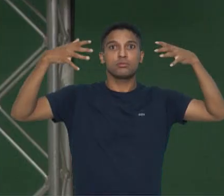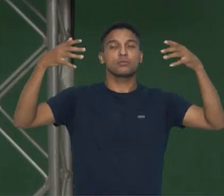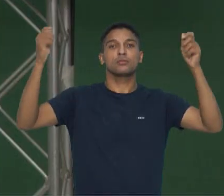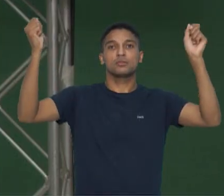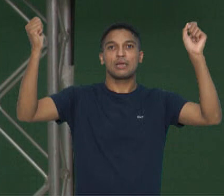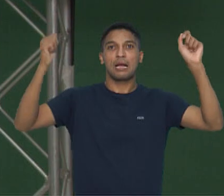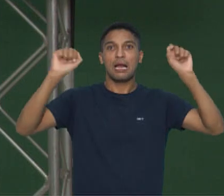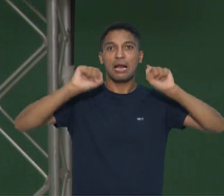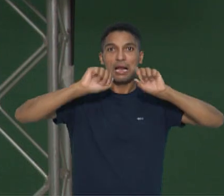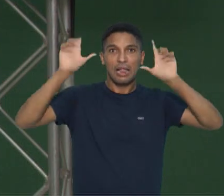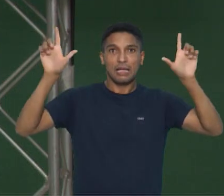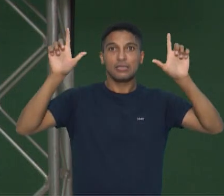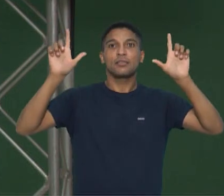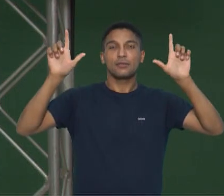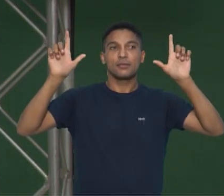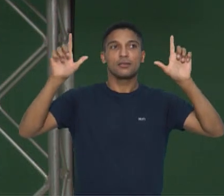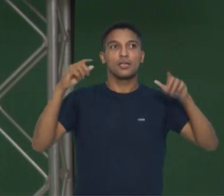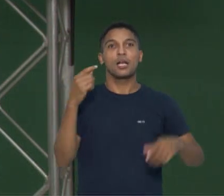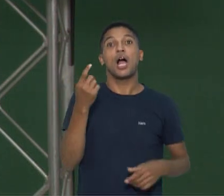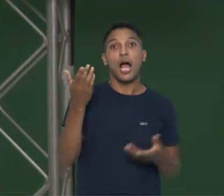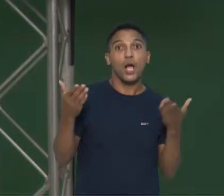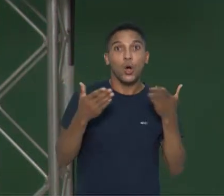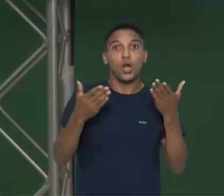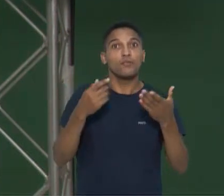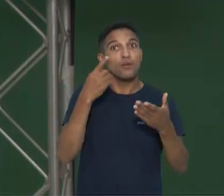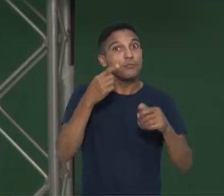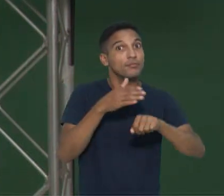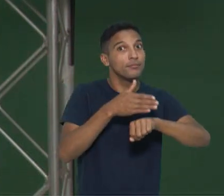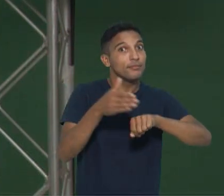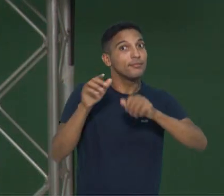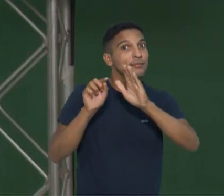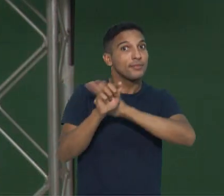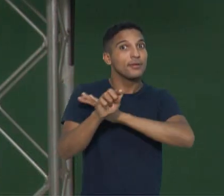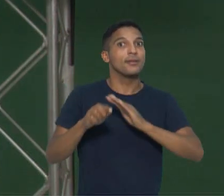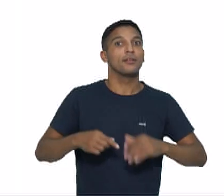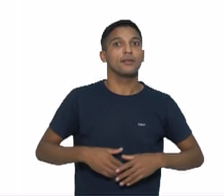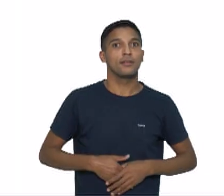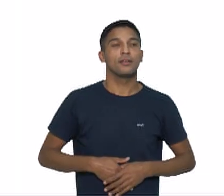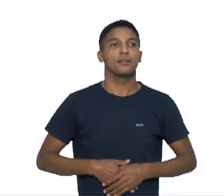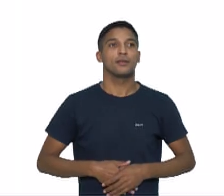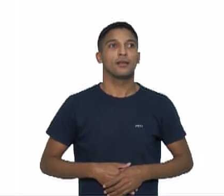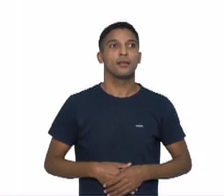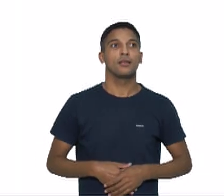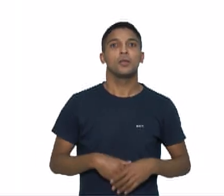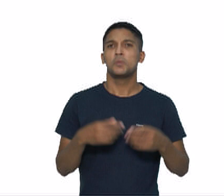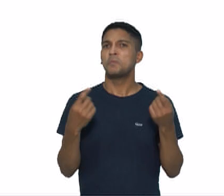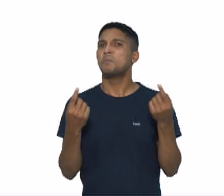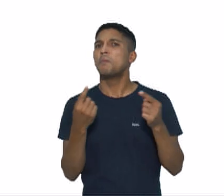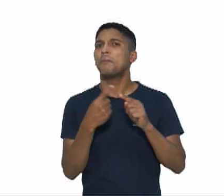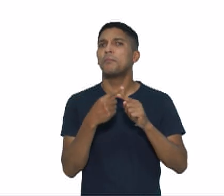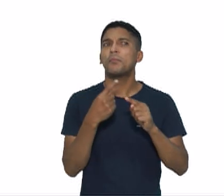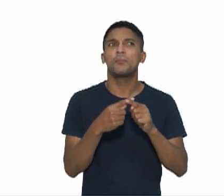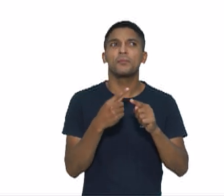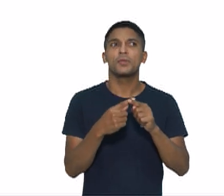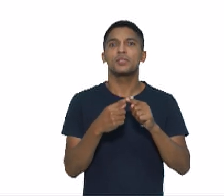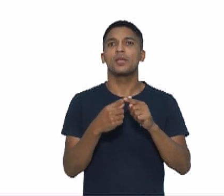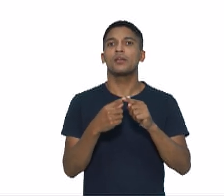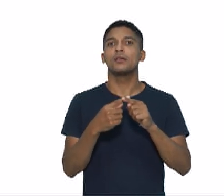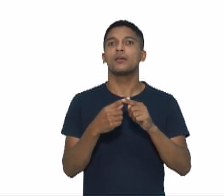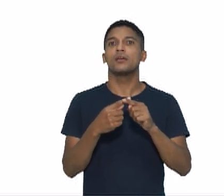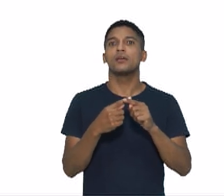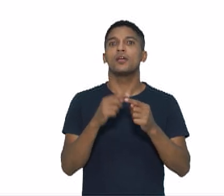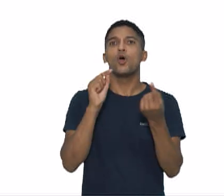que a gente tem para nós exercitarmos. Olha só, por qual motivo a cultura